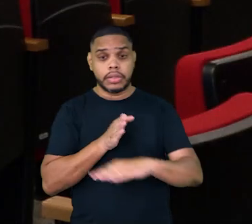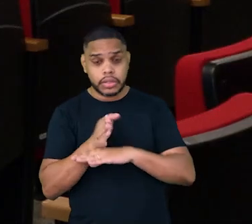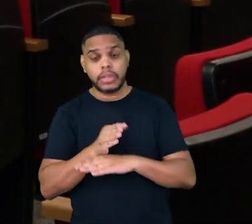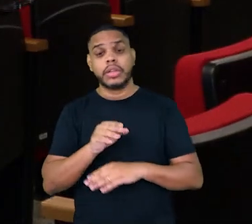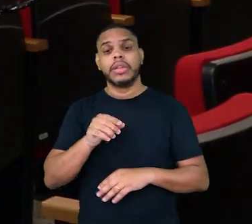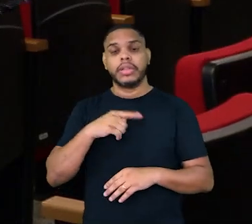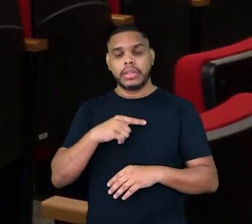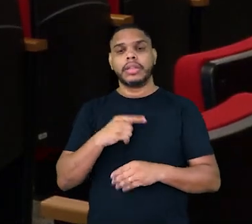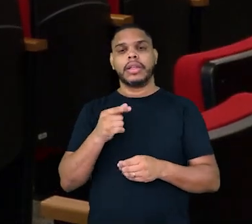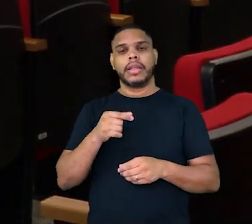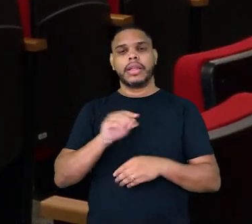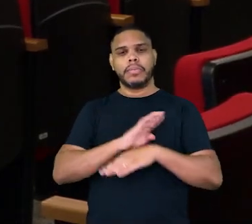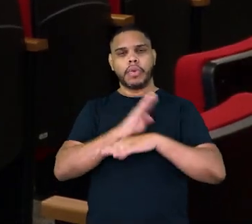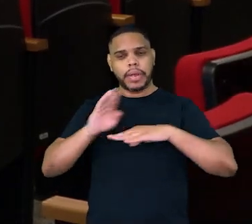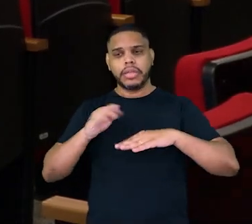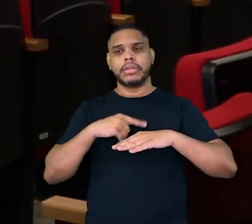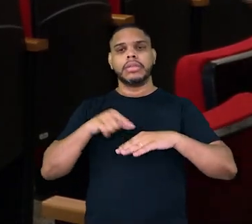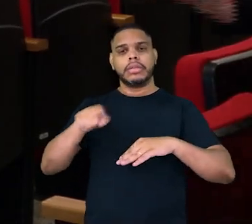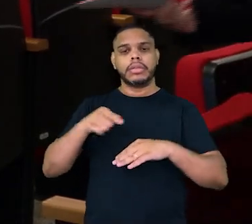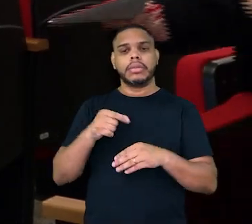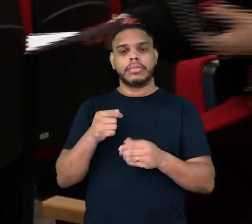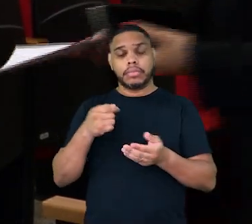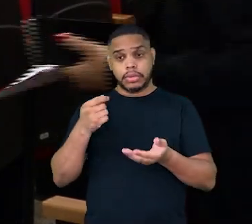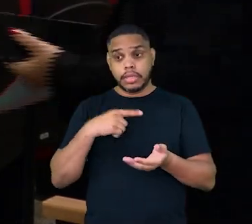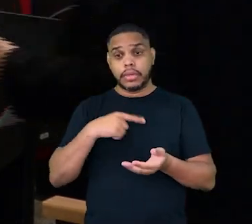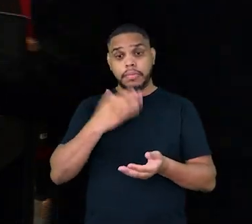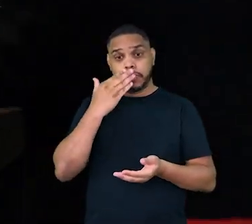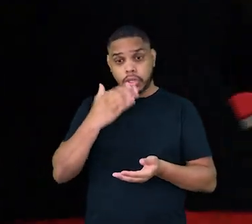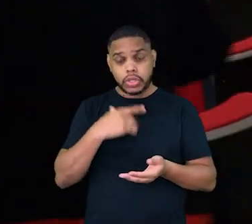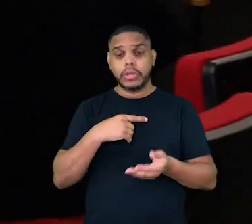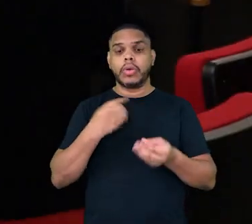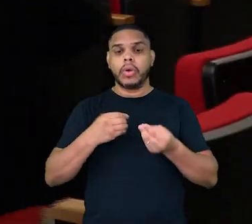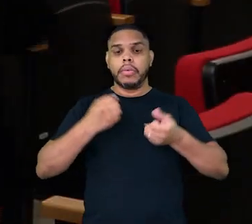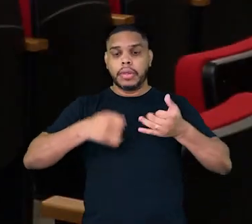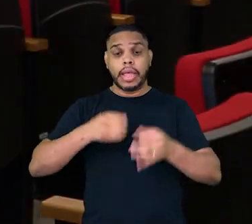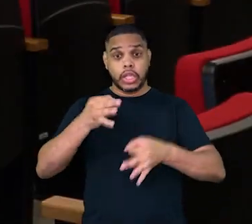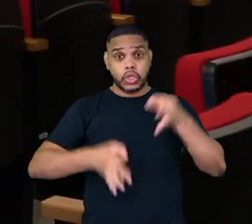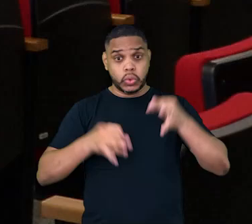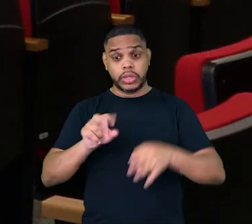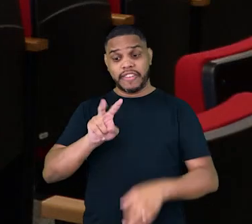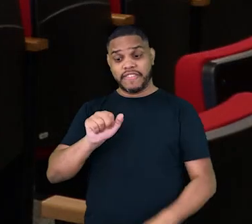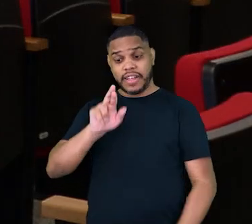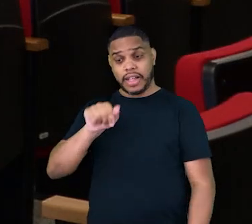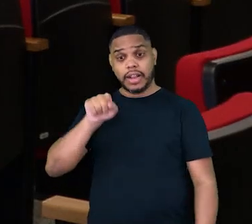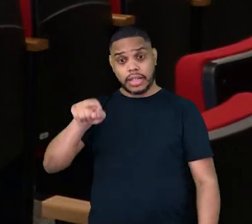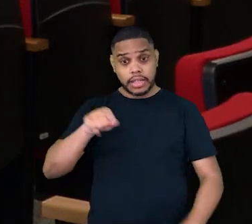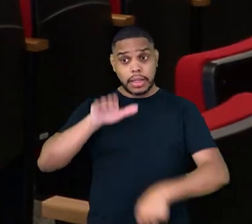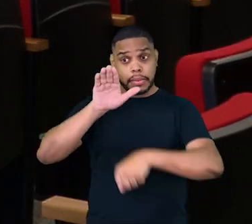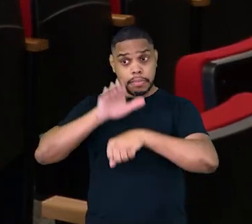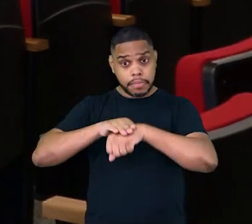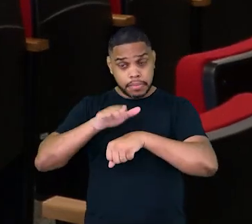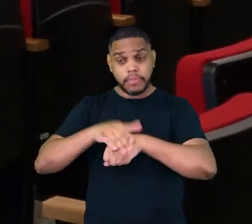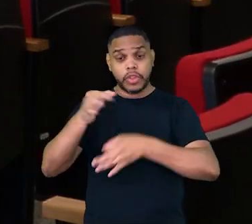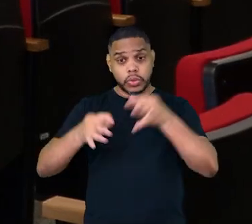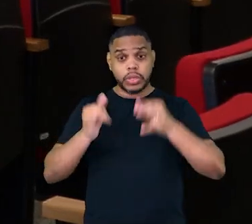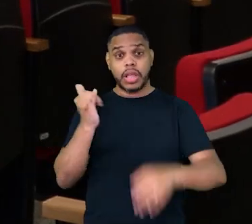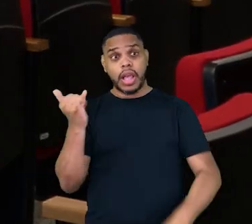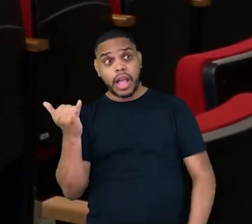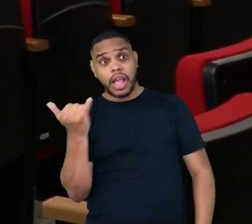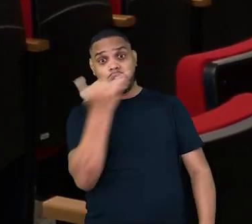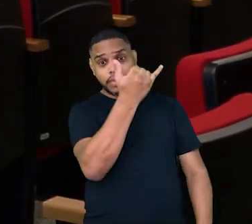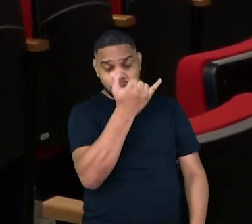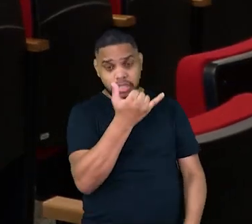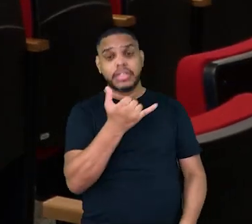junto a várias sucessões de Brumadinho, a regularização do seu espólio, e é o juiz da Vara de Brumadinho que irá informar